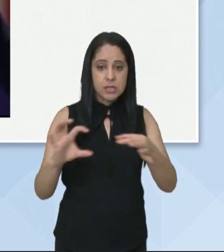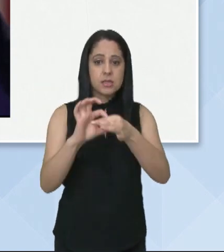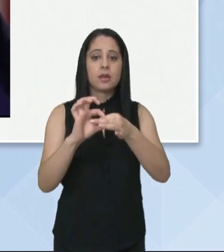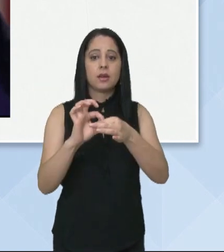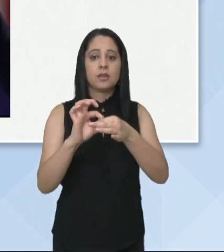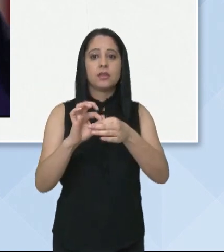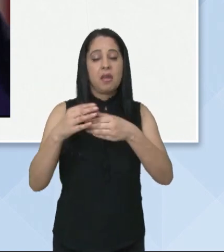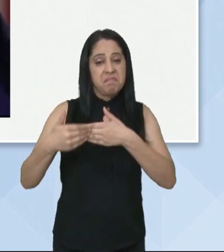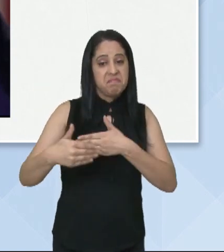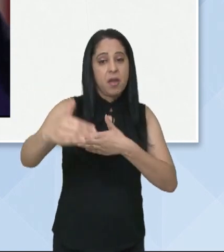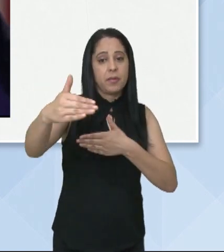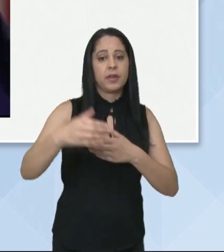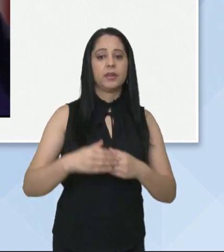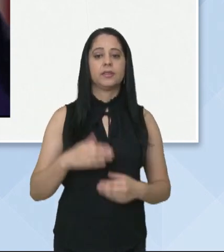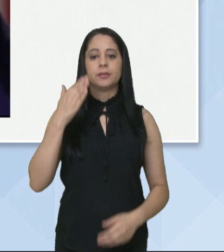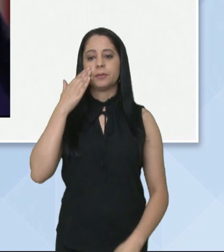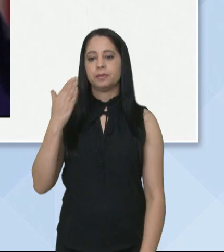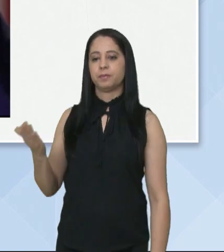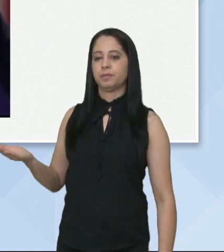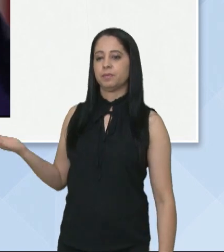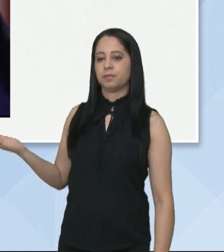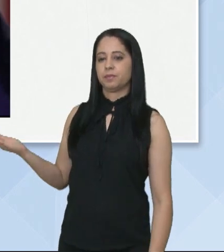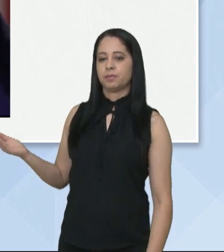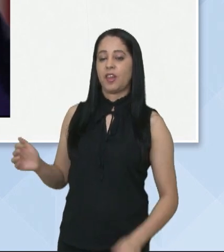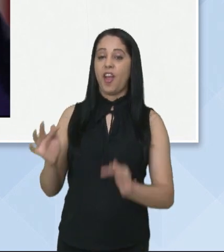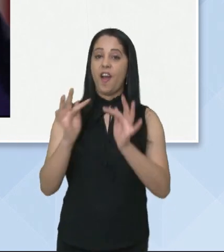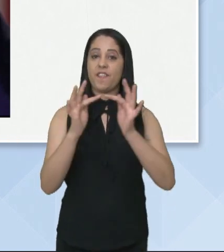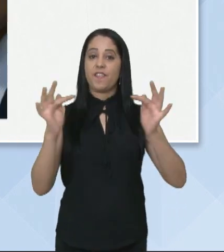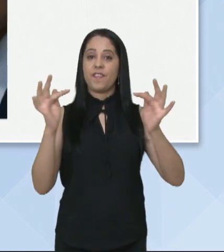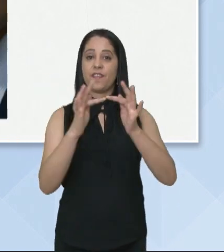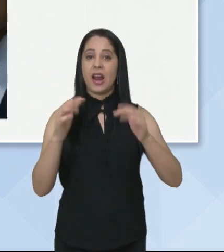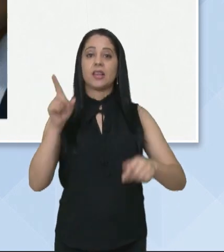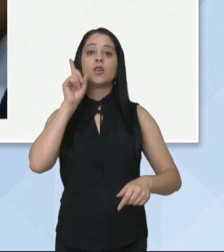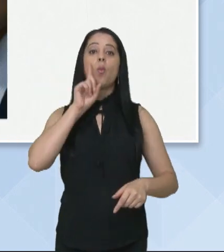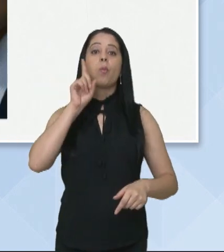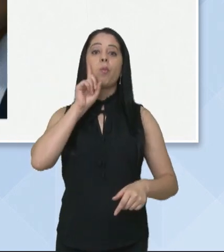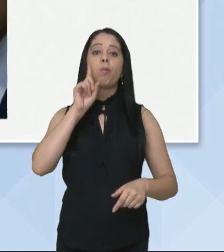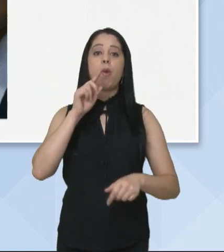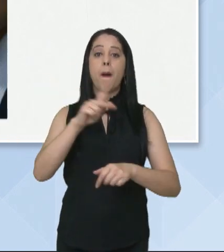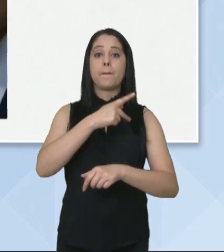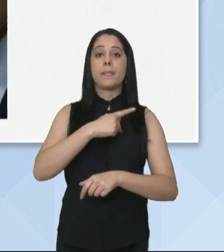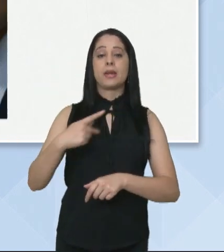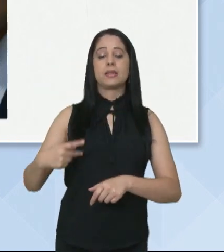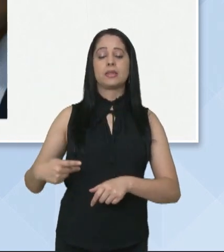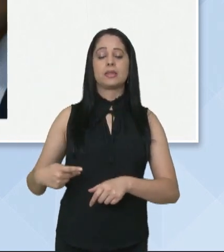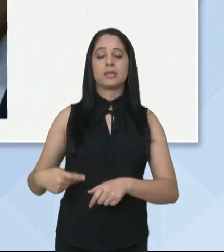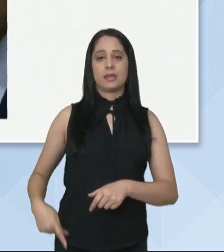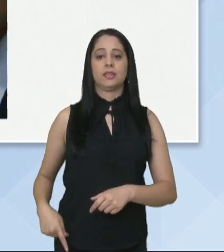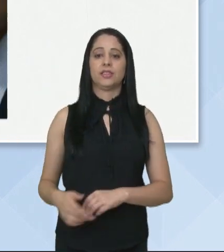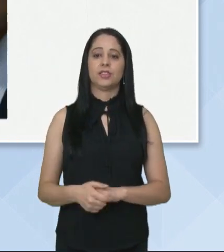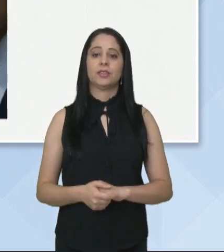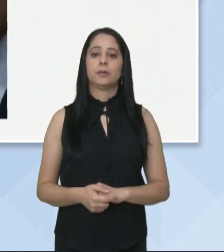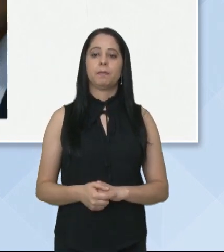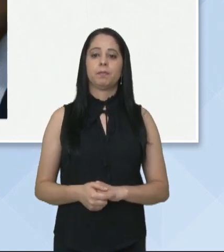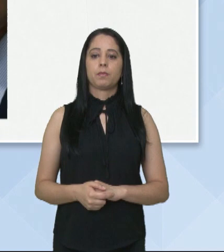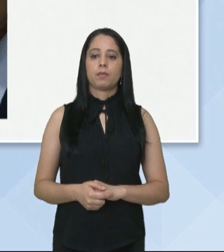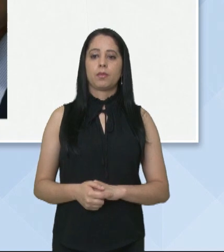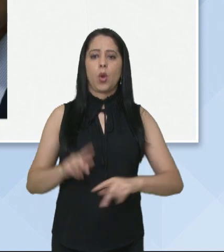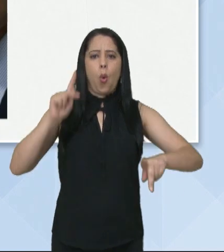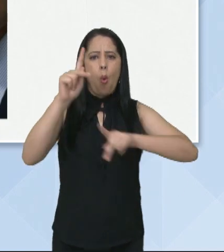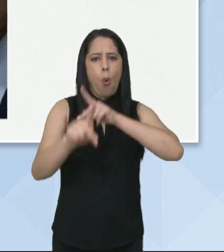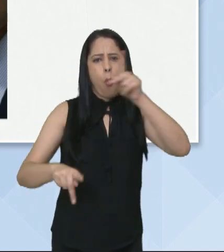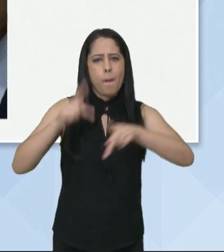e anos à frente. Joe Biden, presidente dos Estados Unidos. O povo do